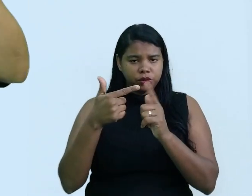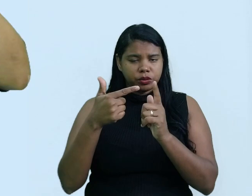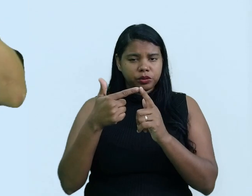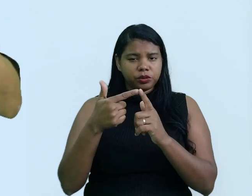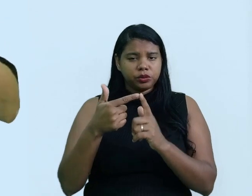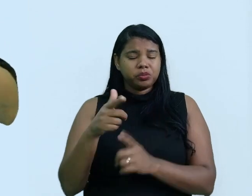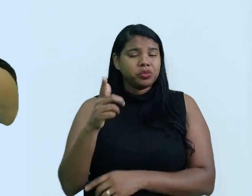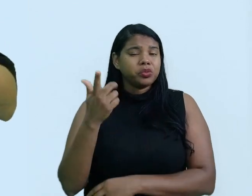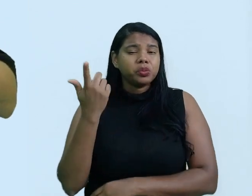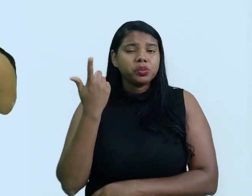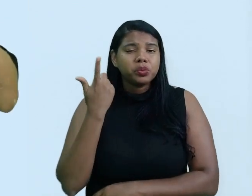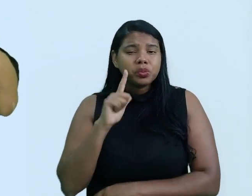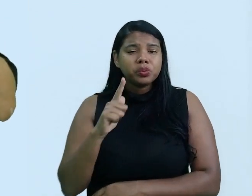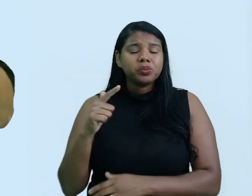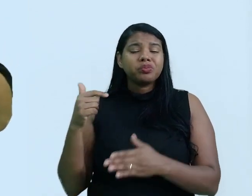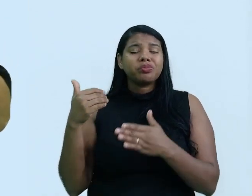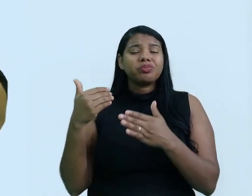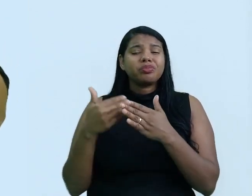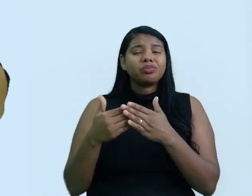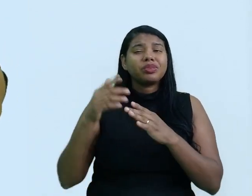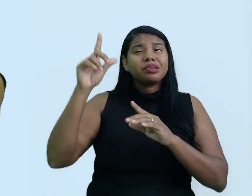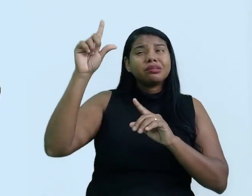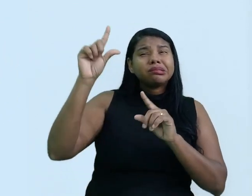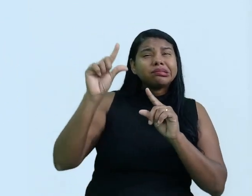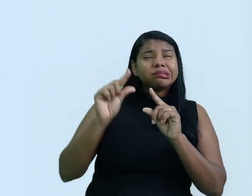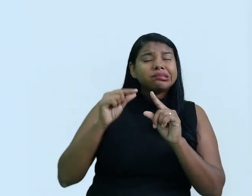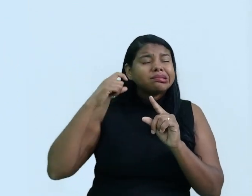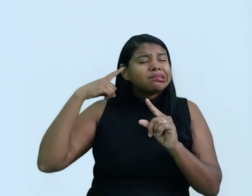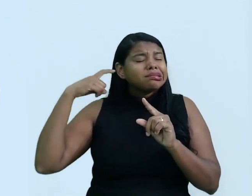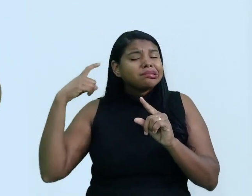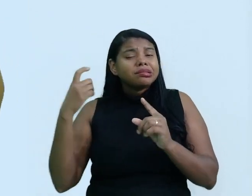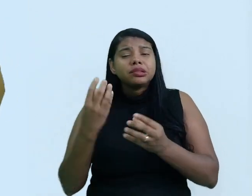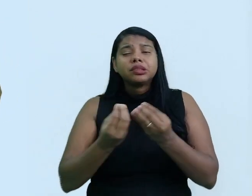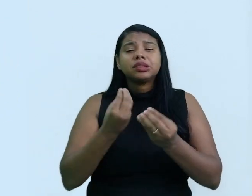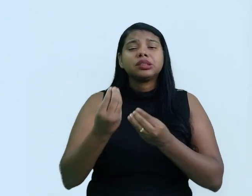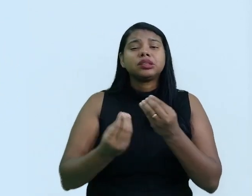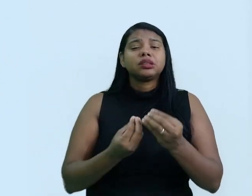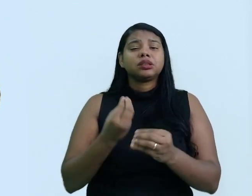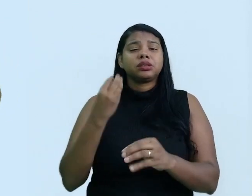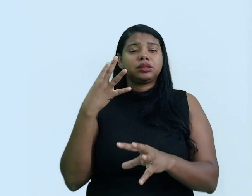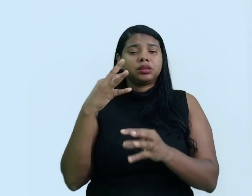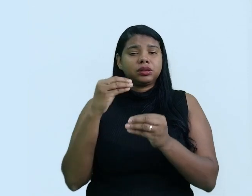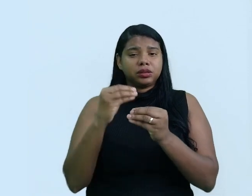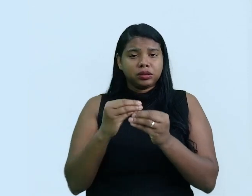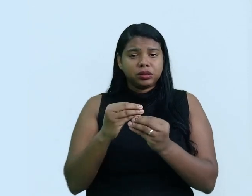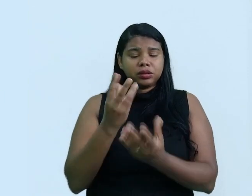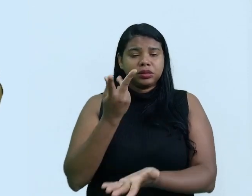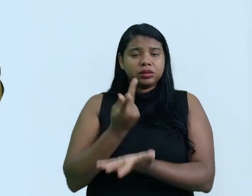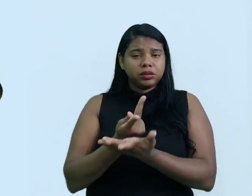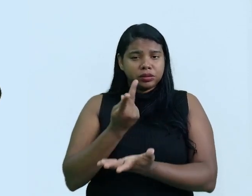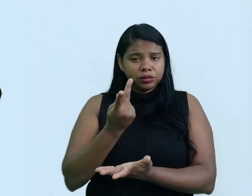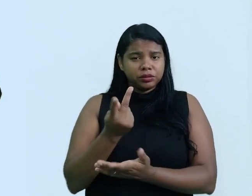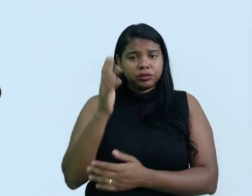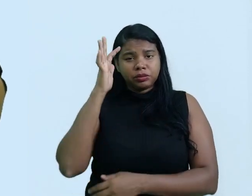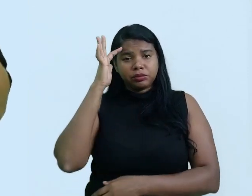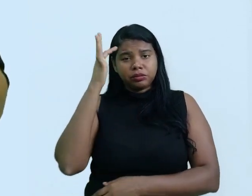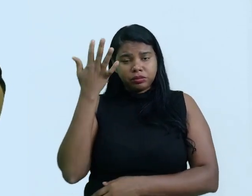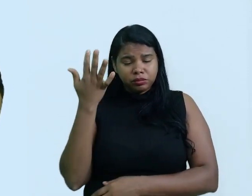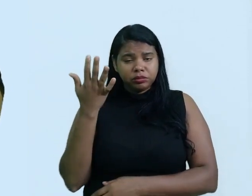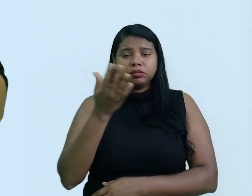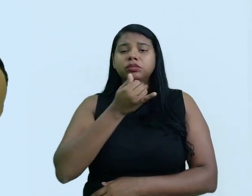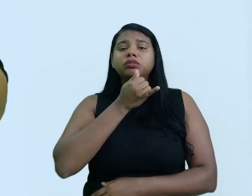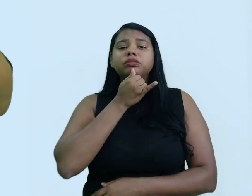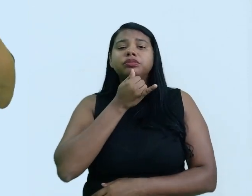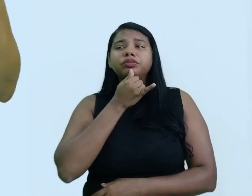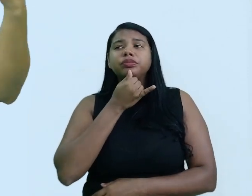eu vou atenuar, eu vou tentar diminuir. De que forma? Com a implantação de ações, né, que tragam, por